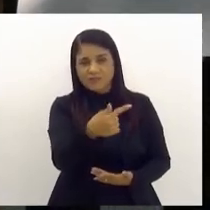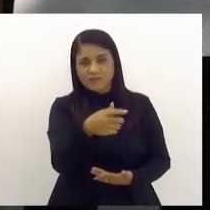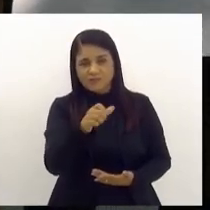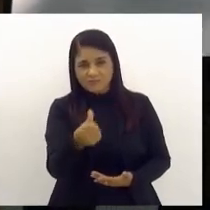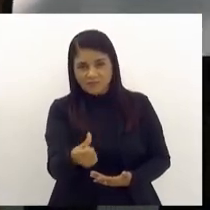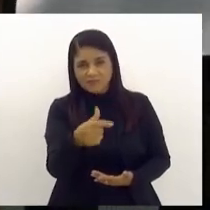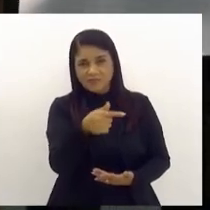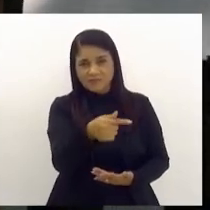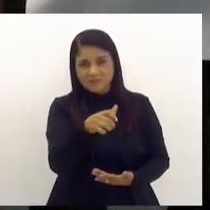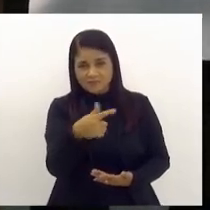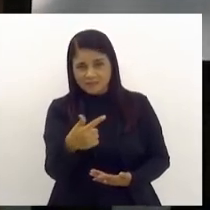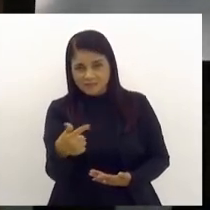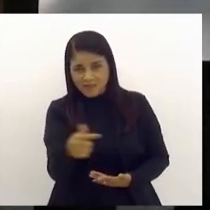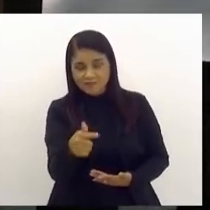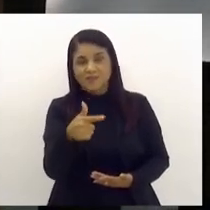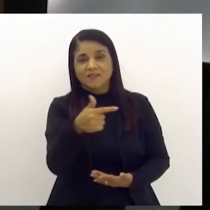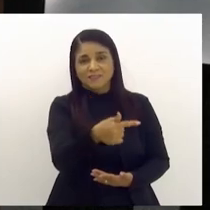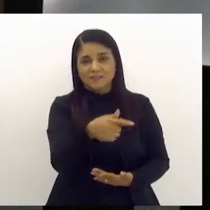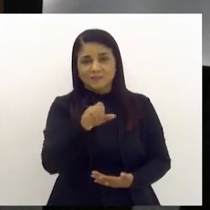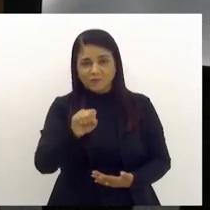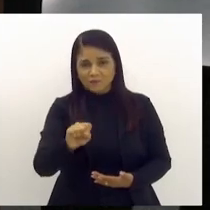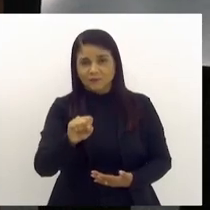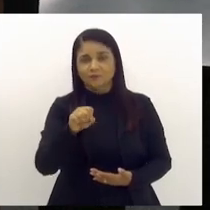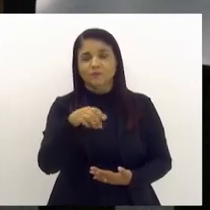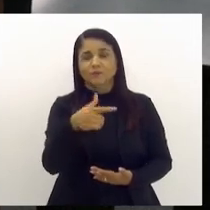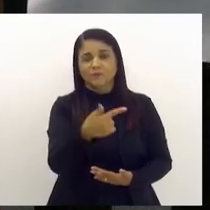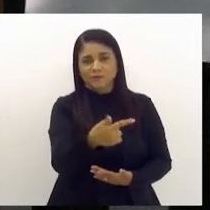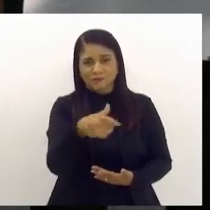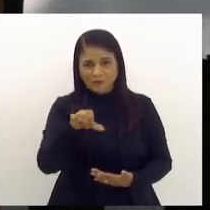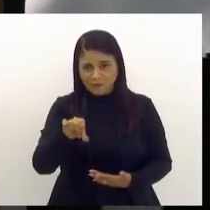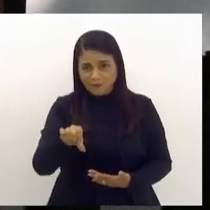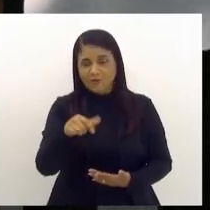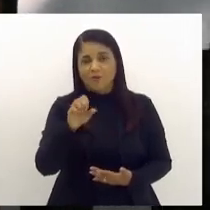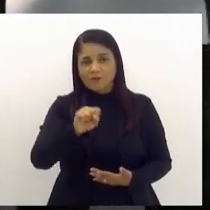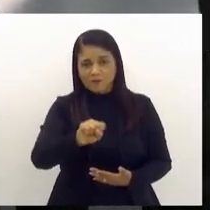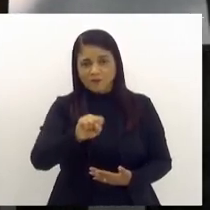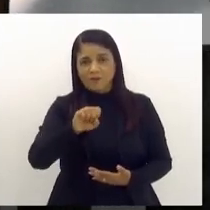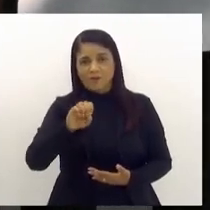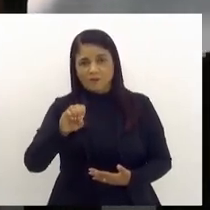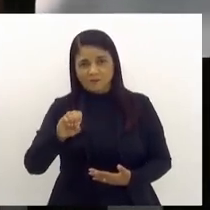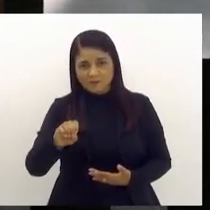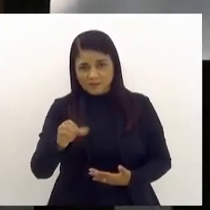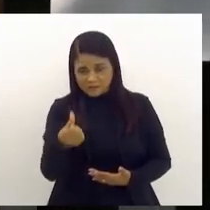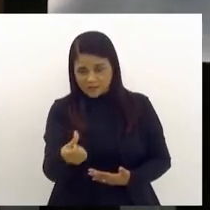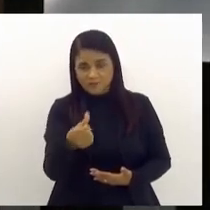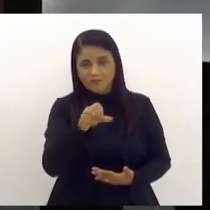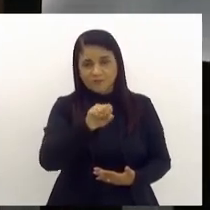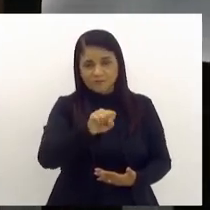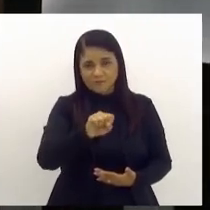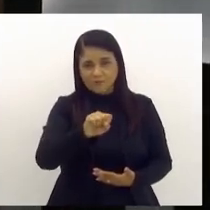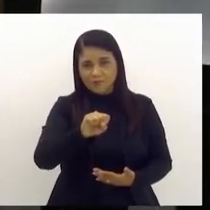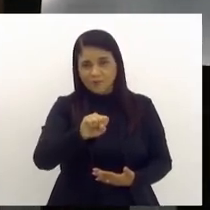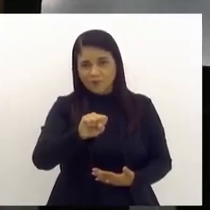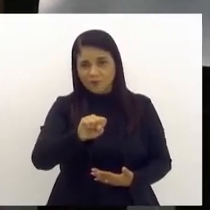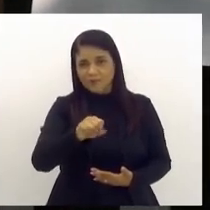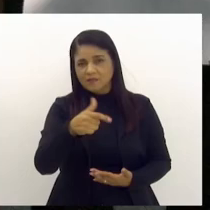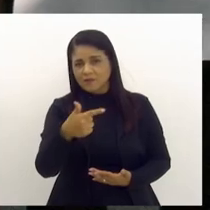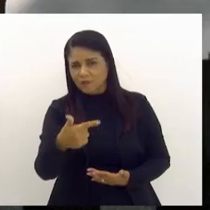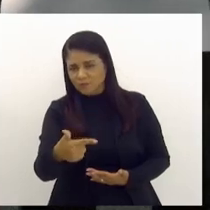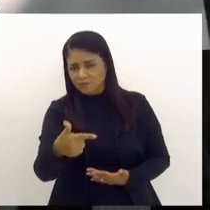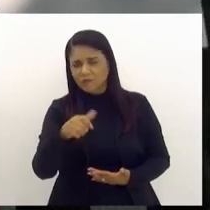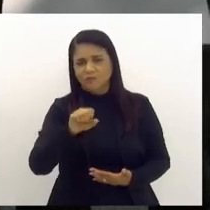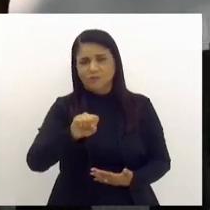79, 80, 81, 82, 84, 83, 85, 86, 87, 93,